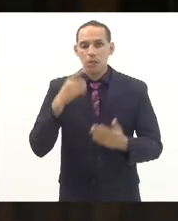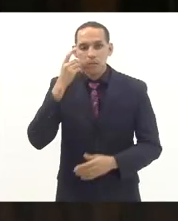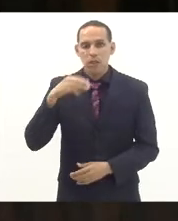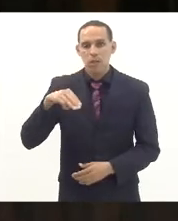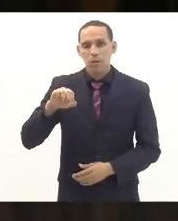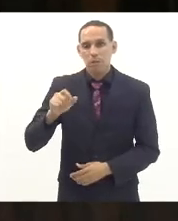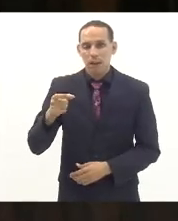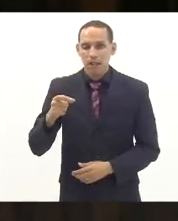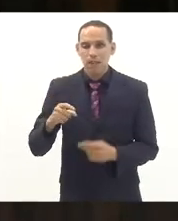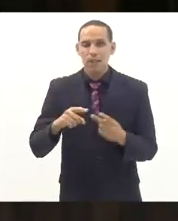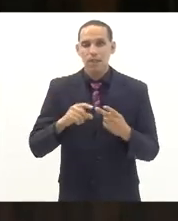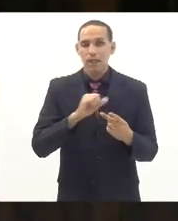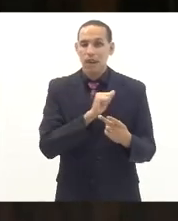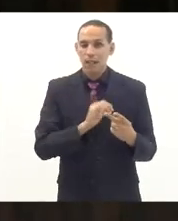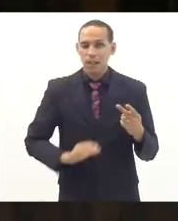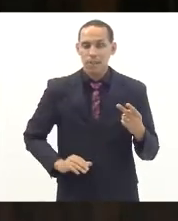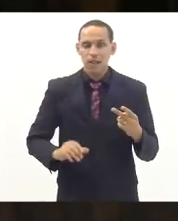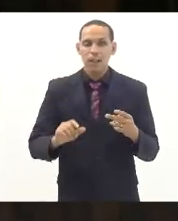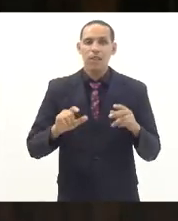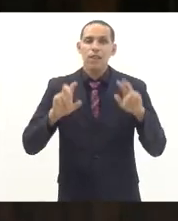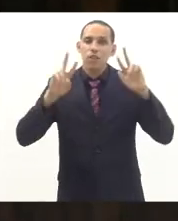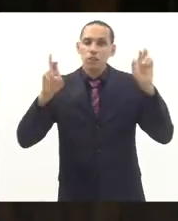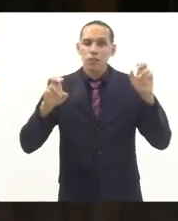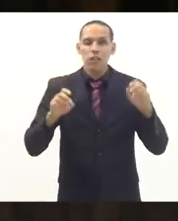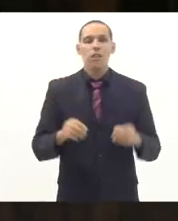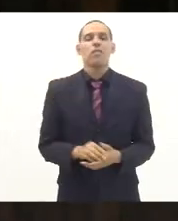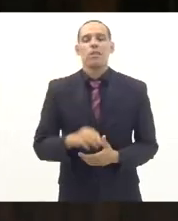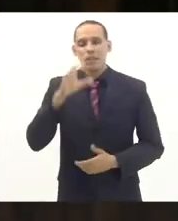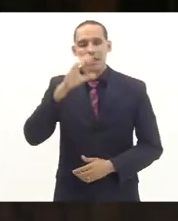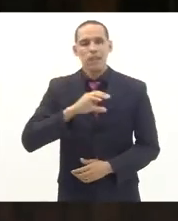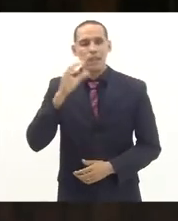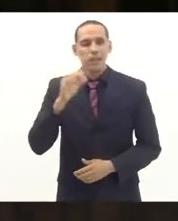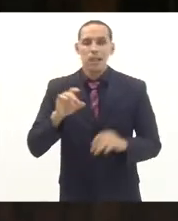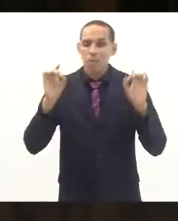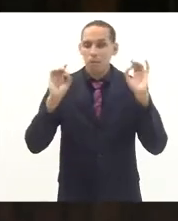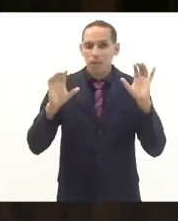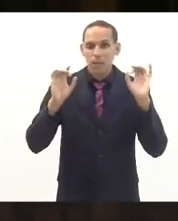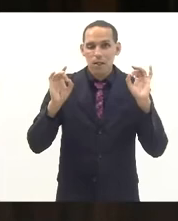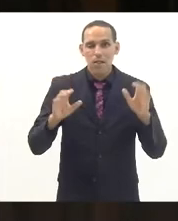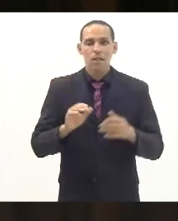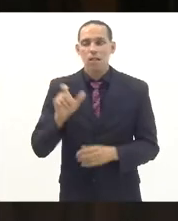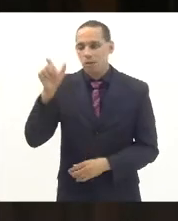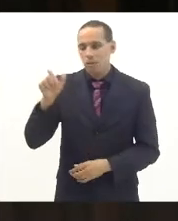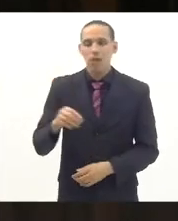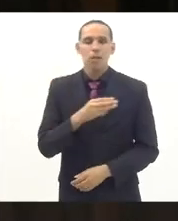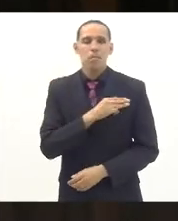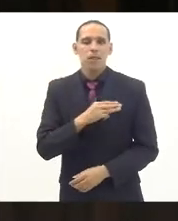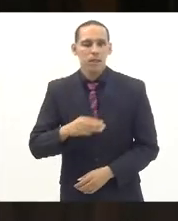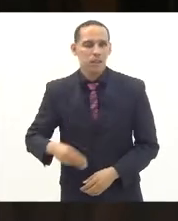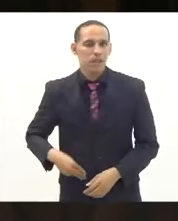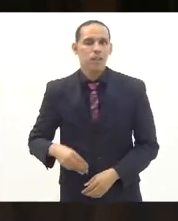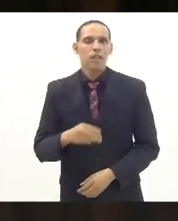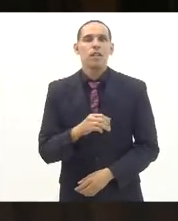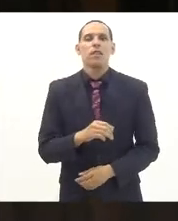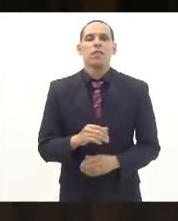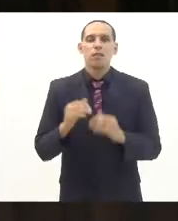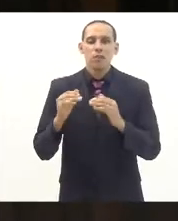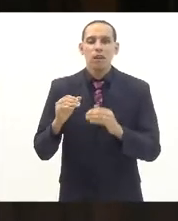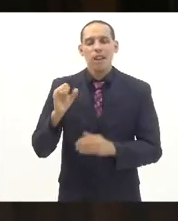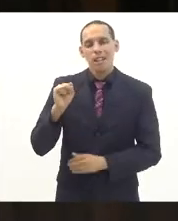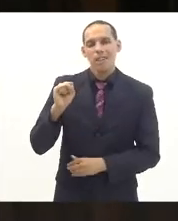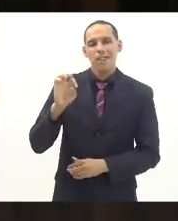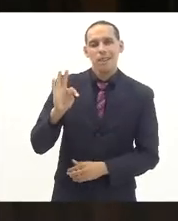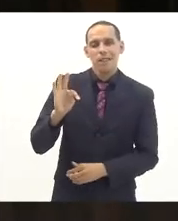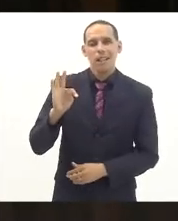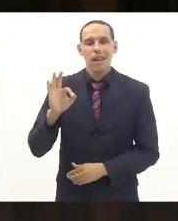Max Lemos e André Ceciliano concede o Título de Cidadão honorário do Estado do Rio de Janeiro a justiça o Ministro do Supremo Tribunal Federal Gilmar Ferreira